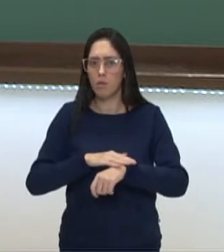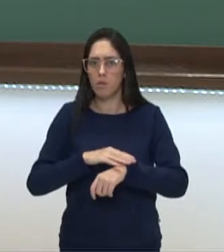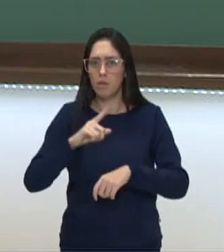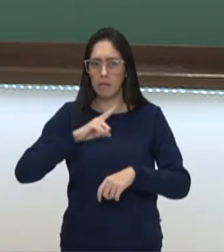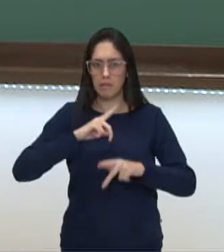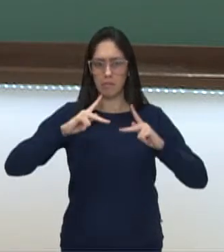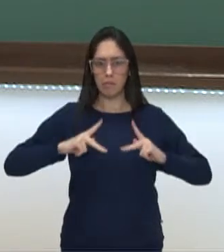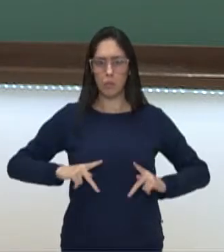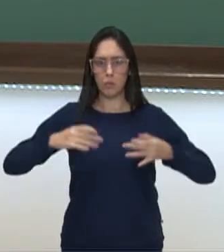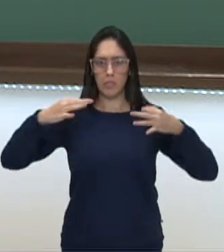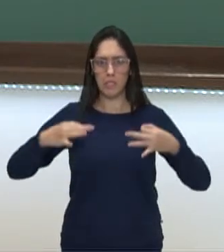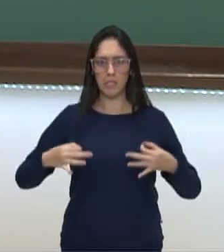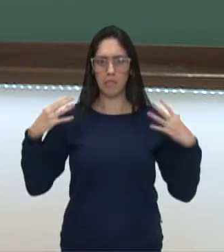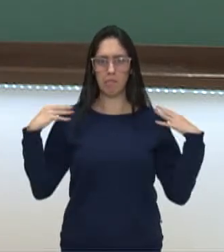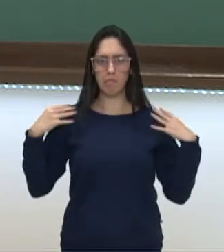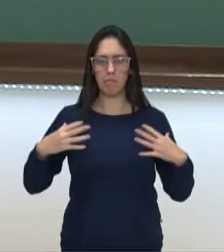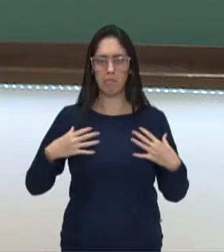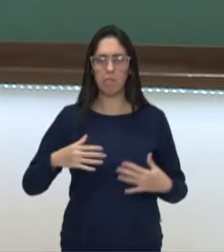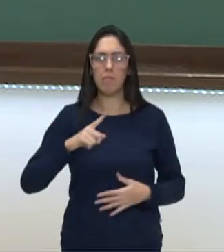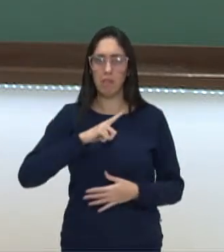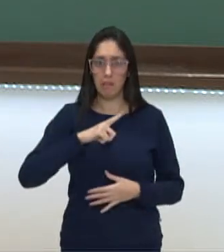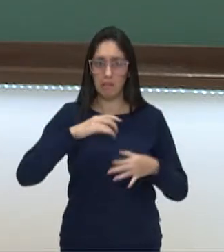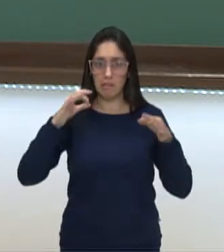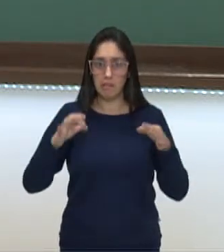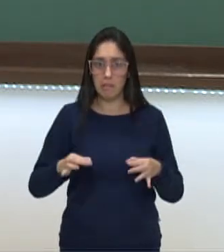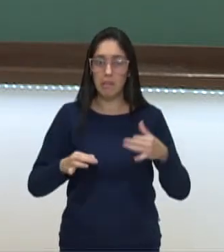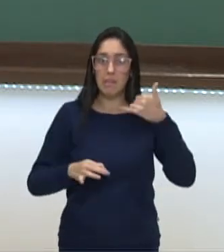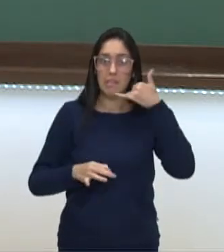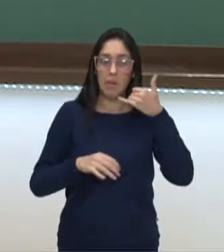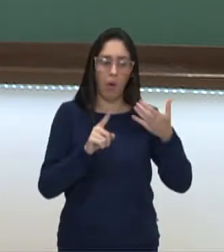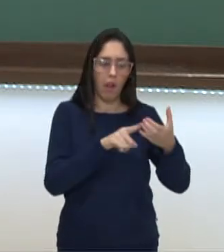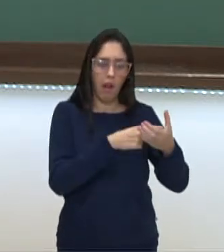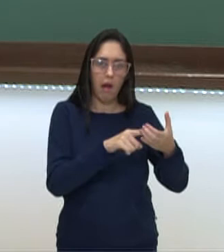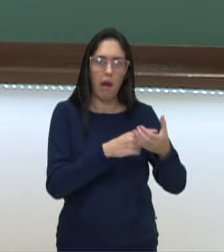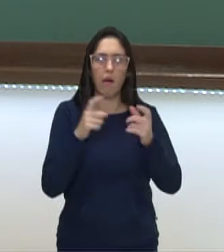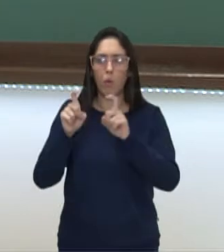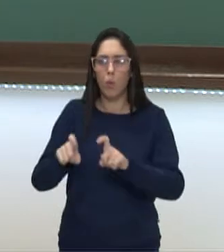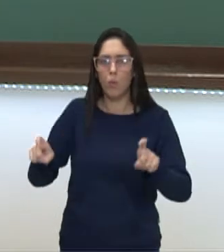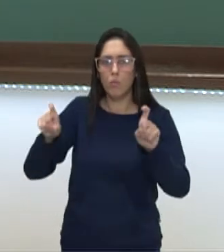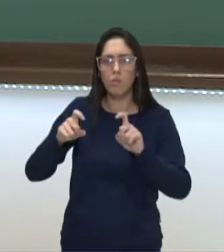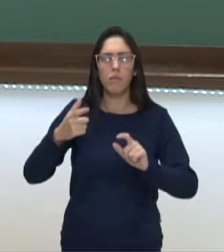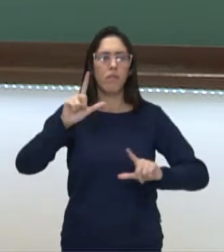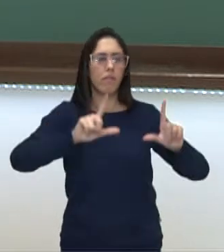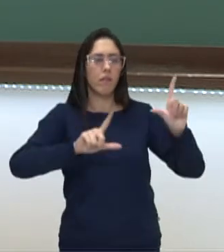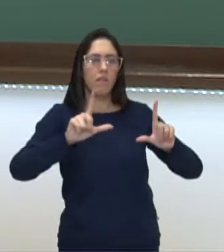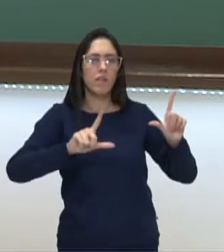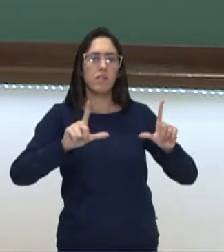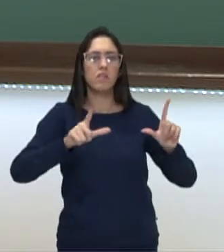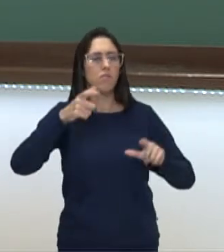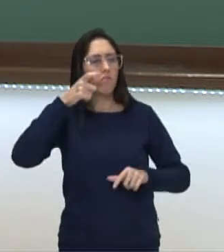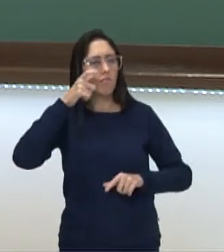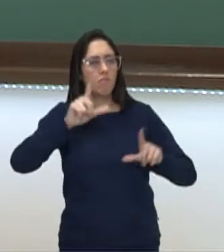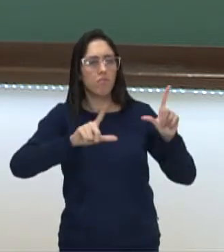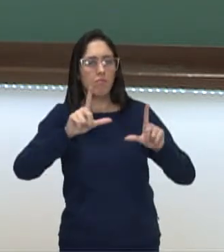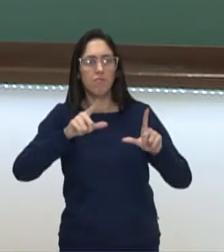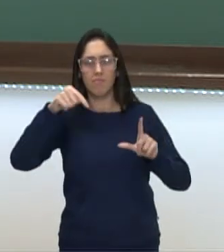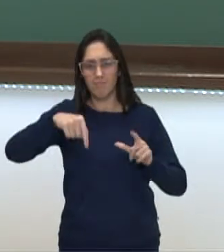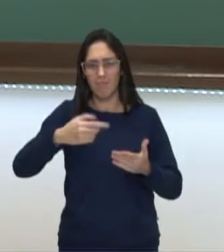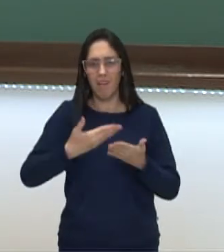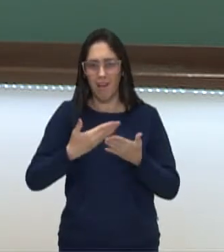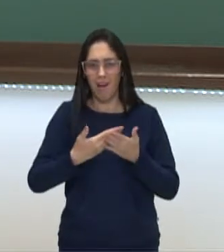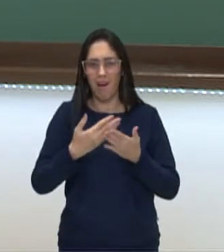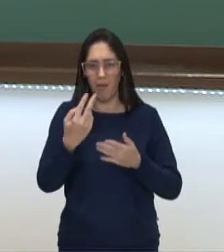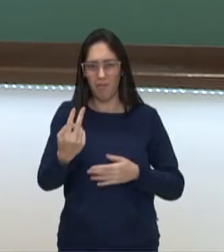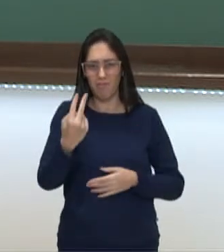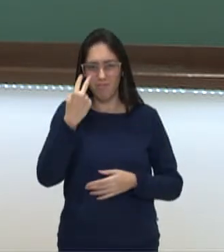postura correta, frente aos celulares, frente ao computador, frente à televisão, né, assistindo essa aula aqui, ou